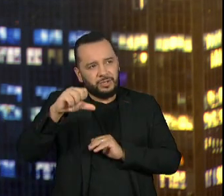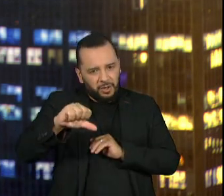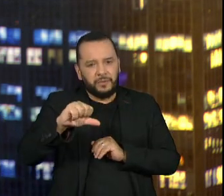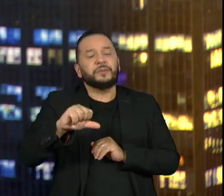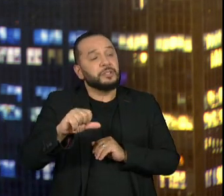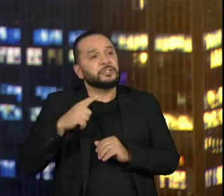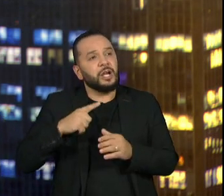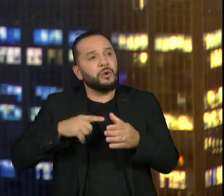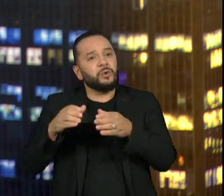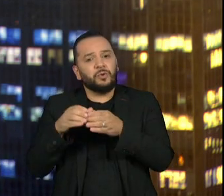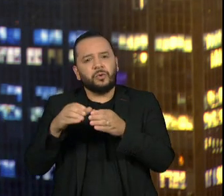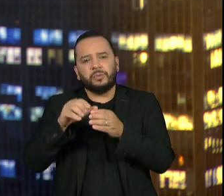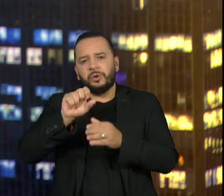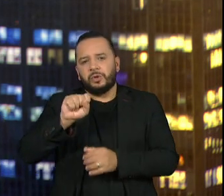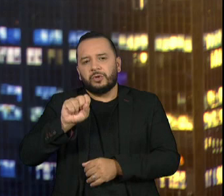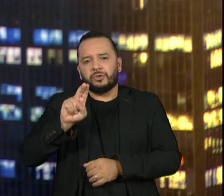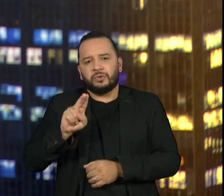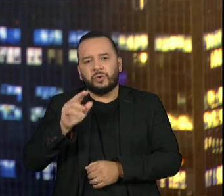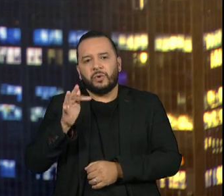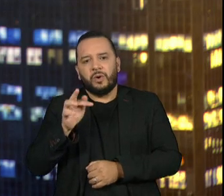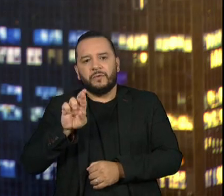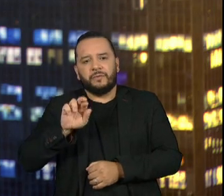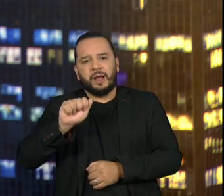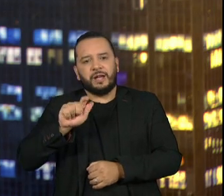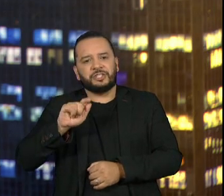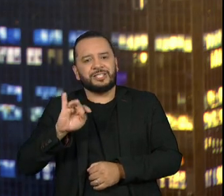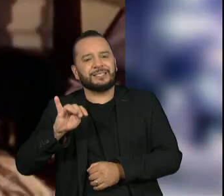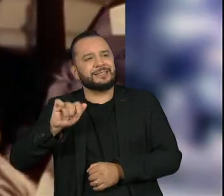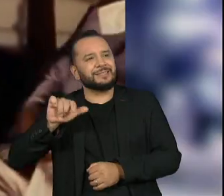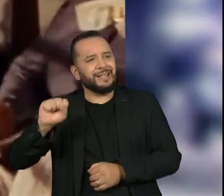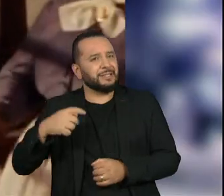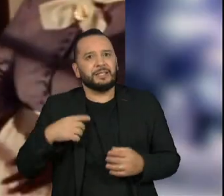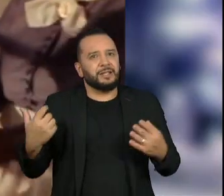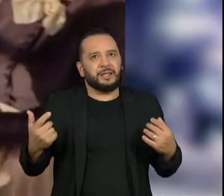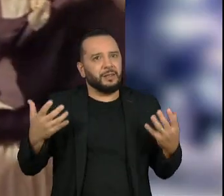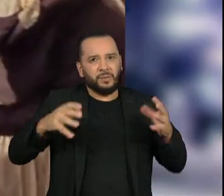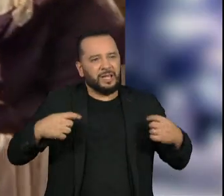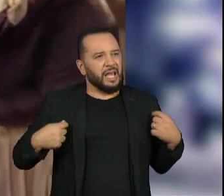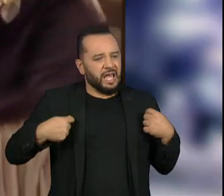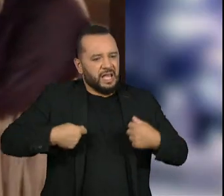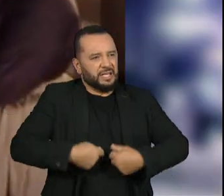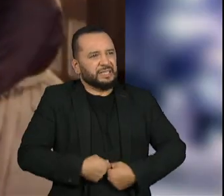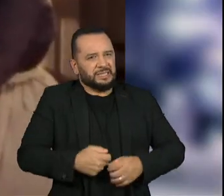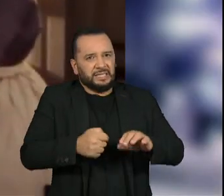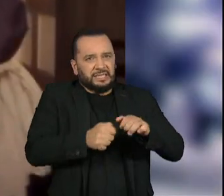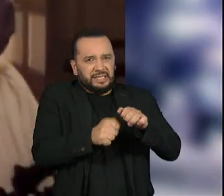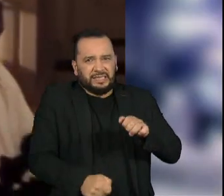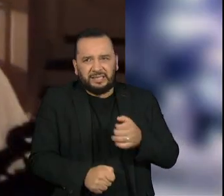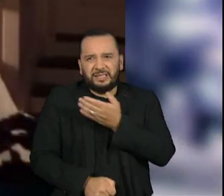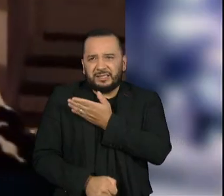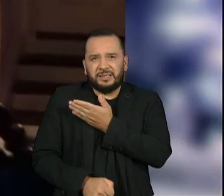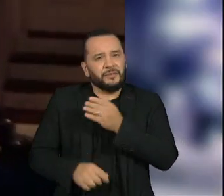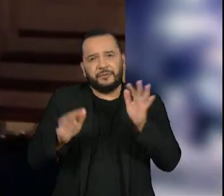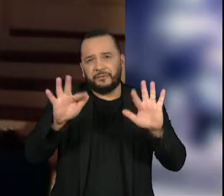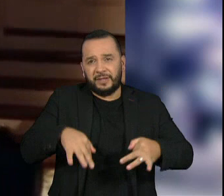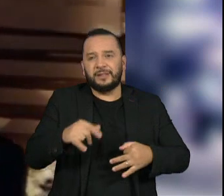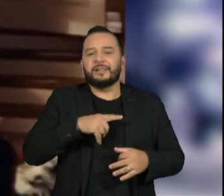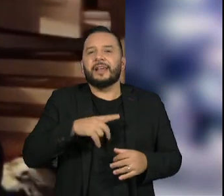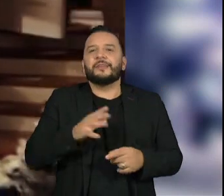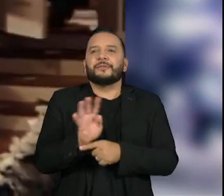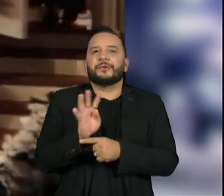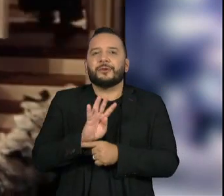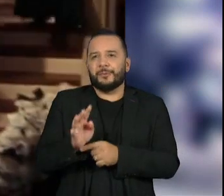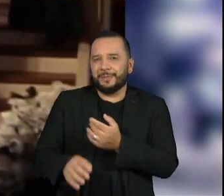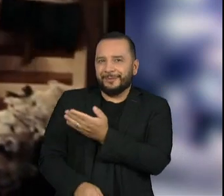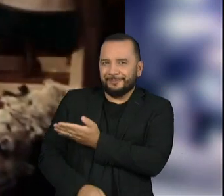demandas, elas propõem o fim de espartilhos e crinolinas. E uma cena clássica disso é o filme E o Vento Levou, que nós estamos